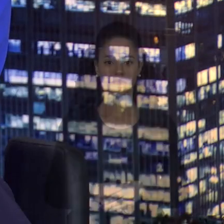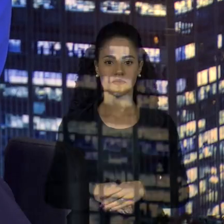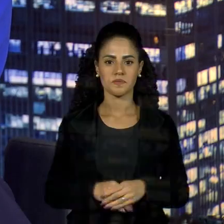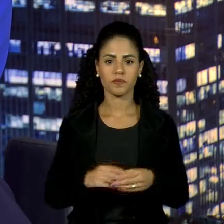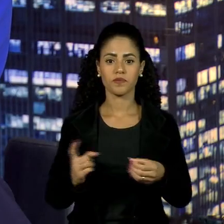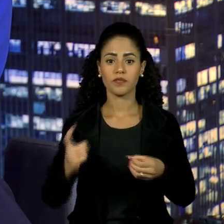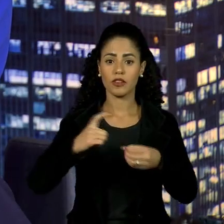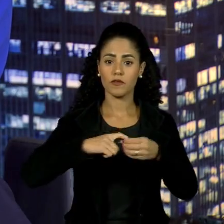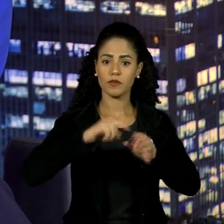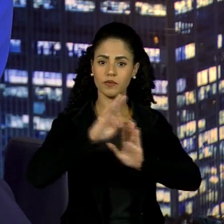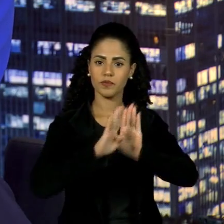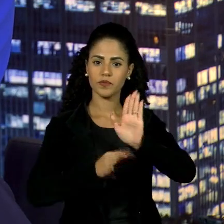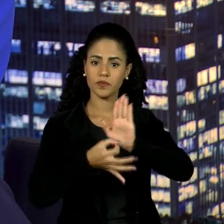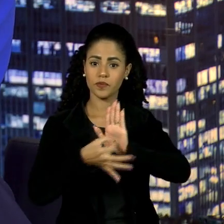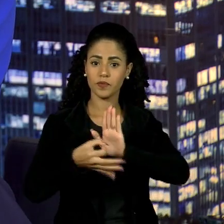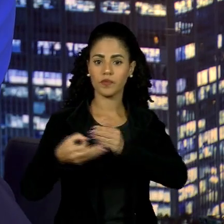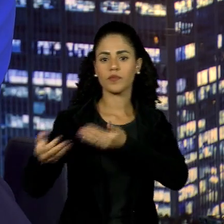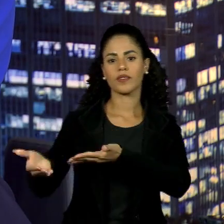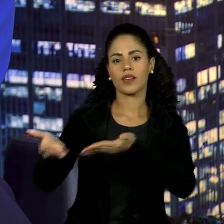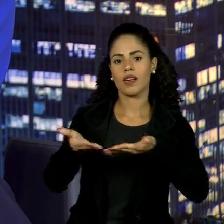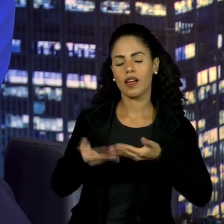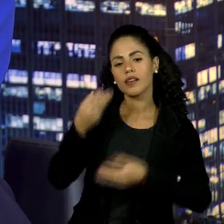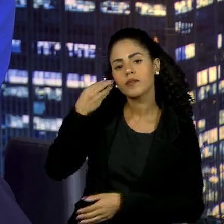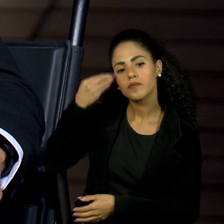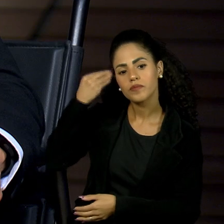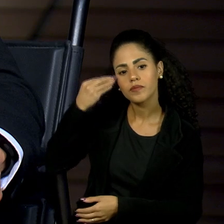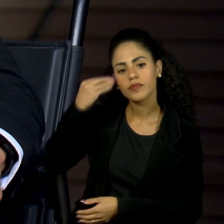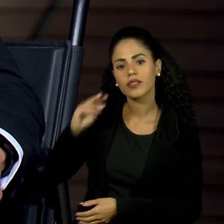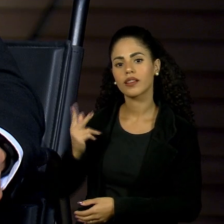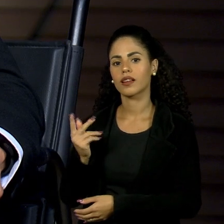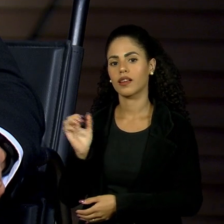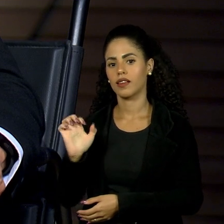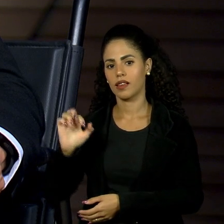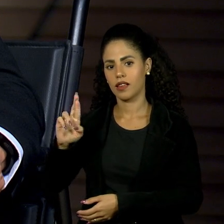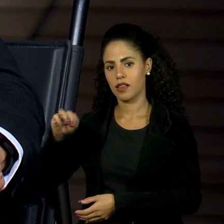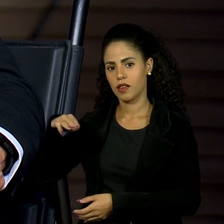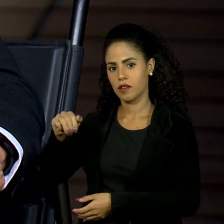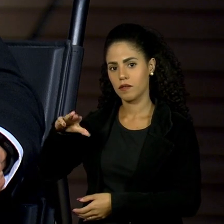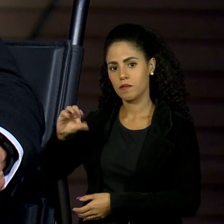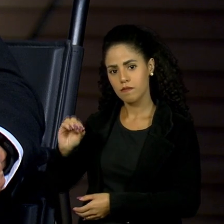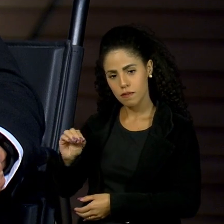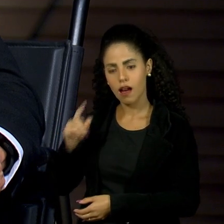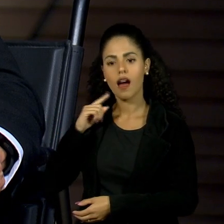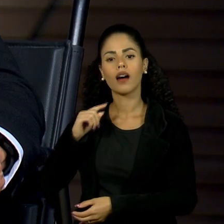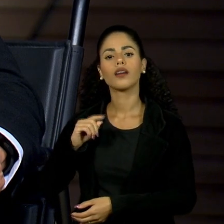Estamos de volta com a opinião. Comigo no estúdio o psiquiatra Hermano Tavares, que é coordenador do